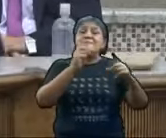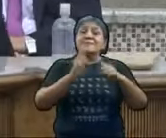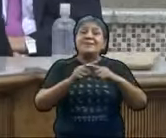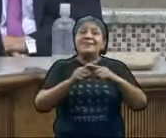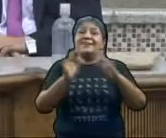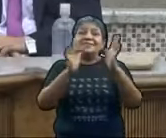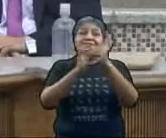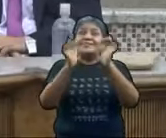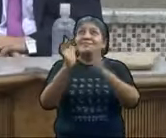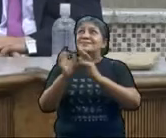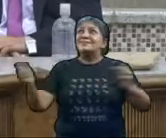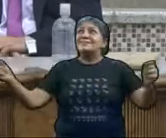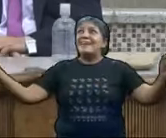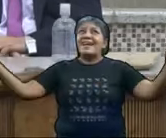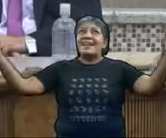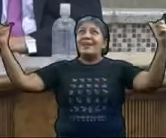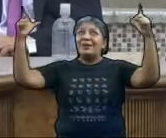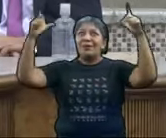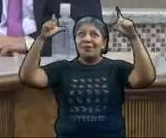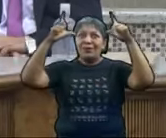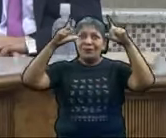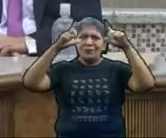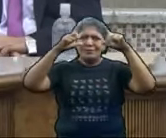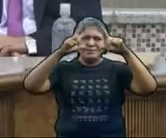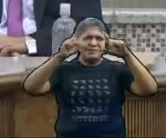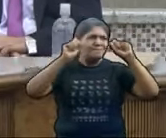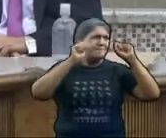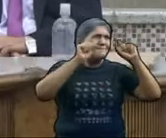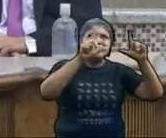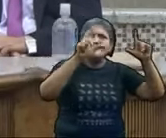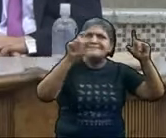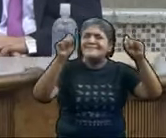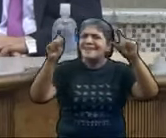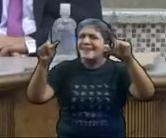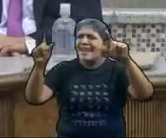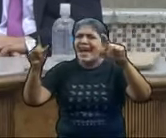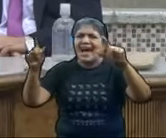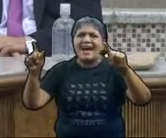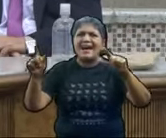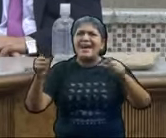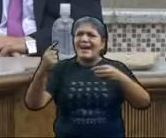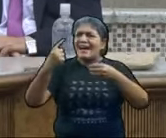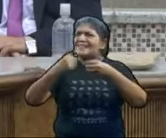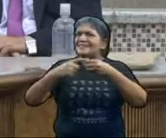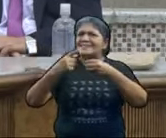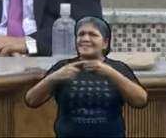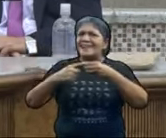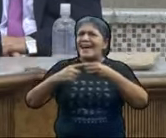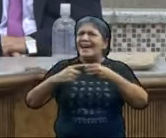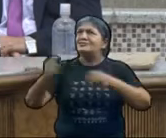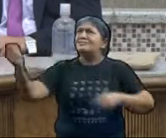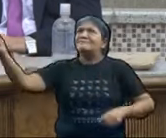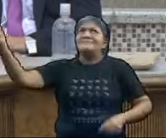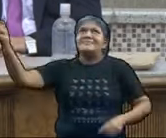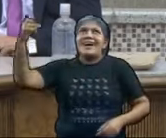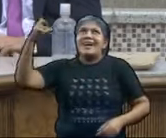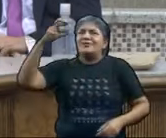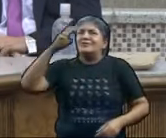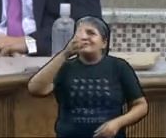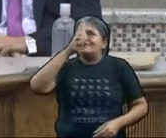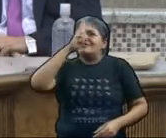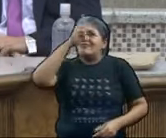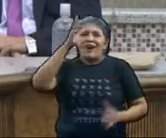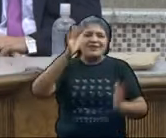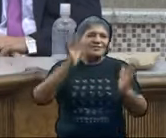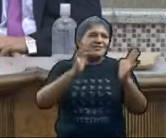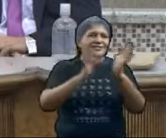para todos nós. Glória a Jesus. Eu vejo um servo de Deus na Bíblia Sagrada,